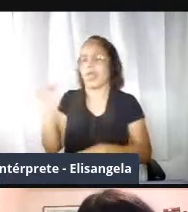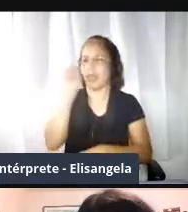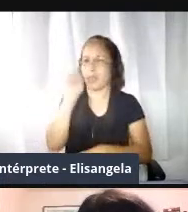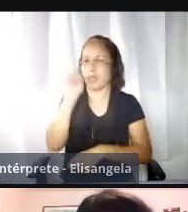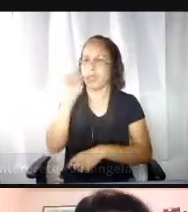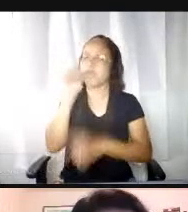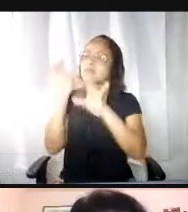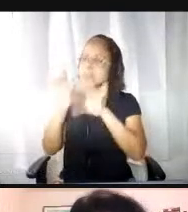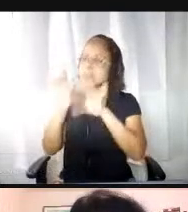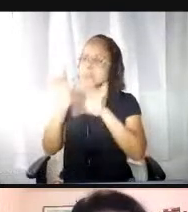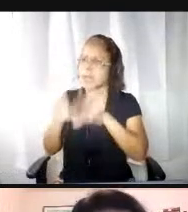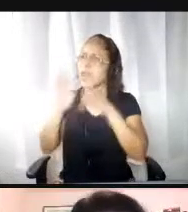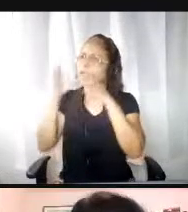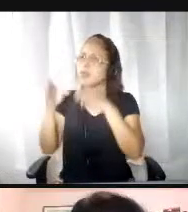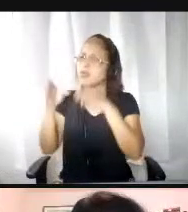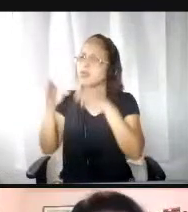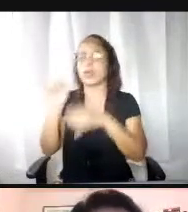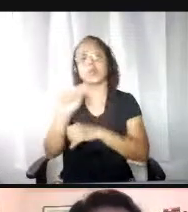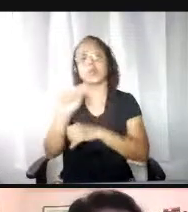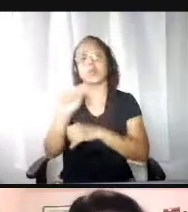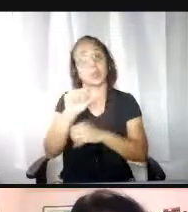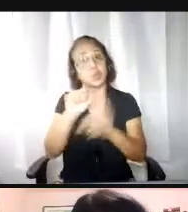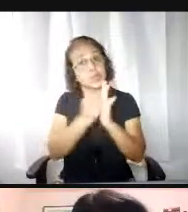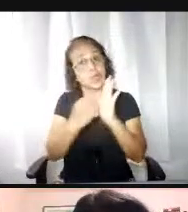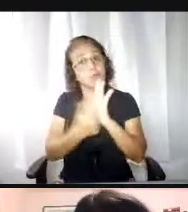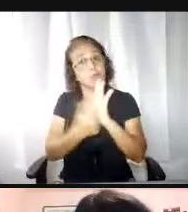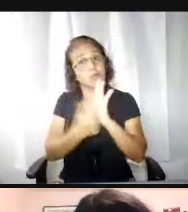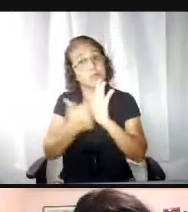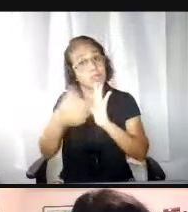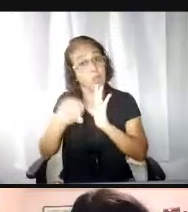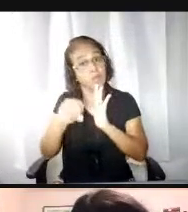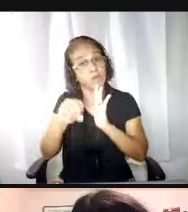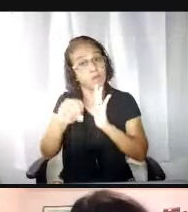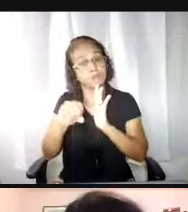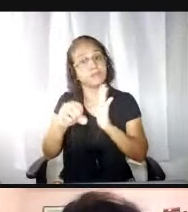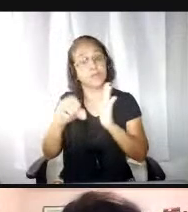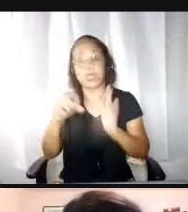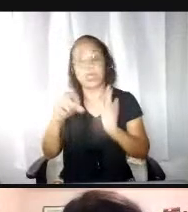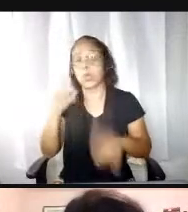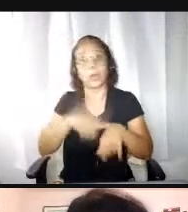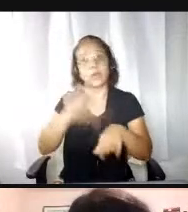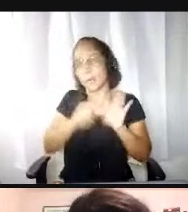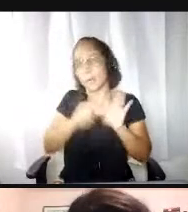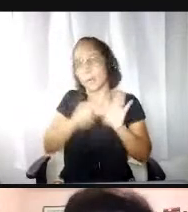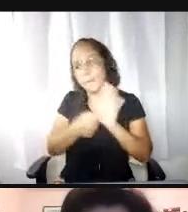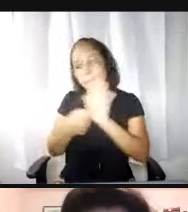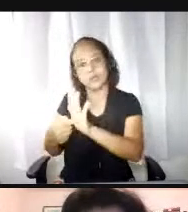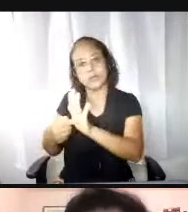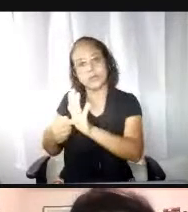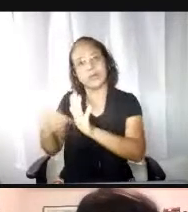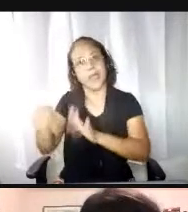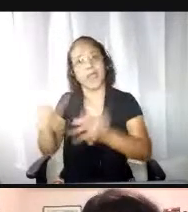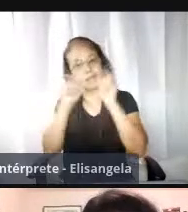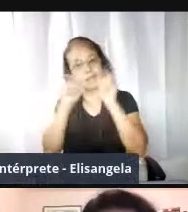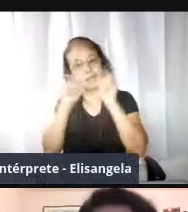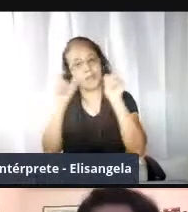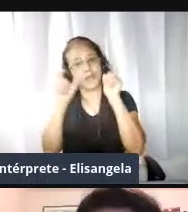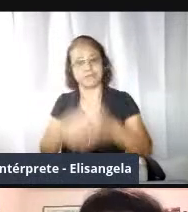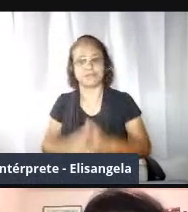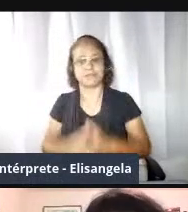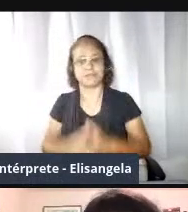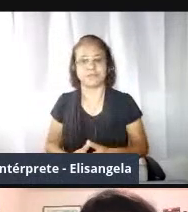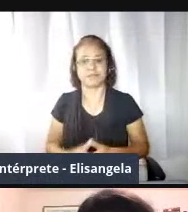do século XIX. Então, quando eu levei a questão para ela, ela se interessou. Obrigada, Alessandra. Muito bom que você está